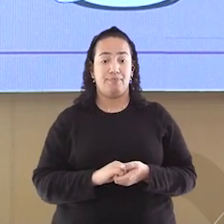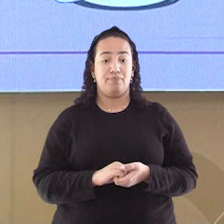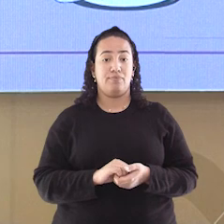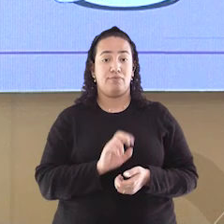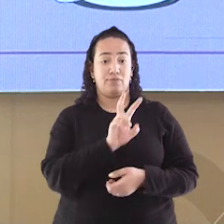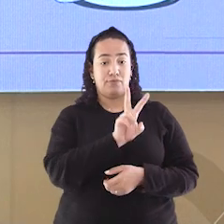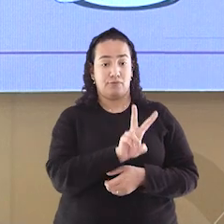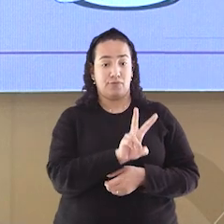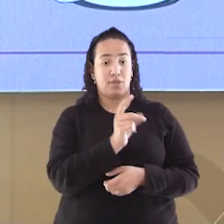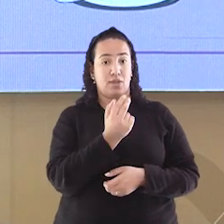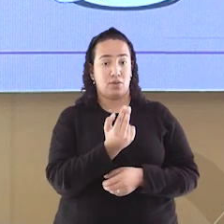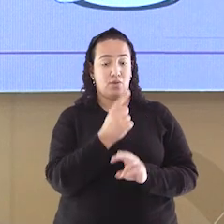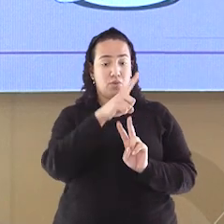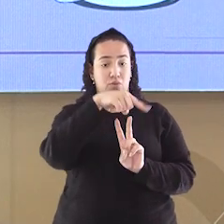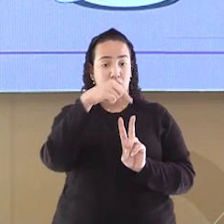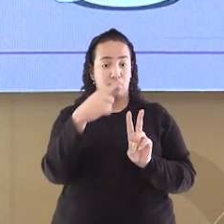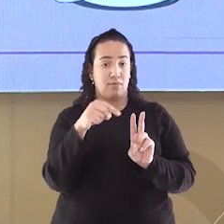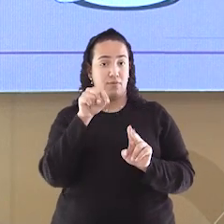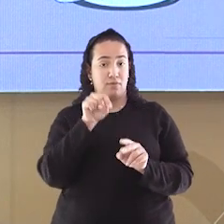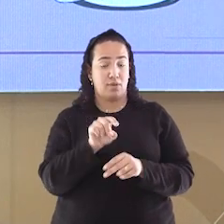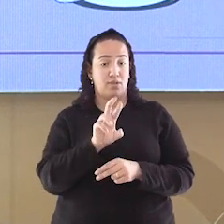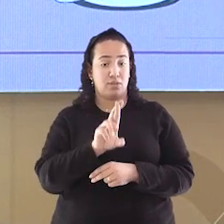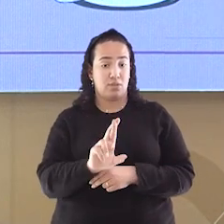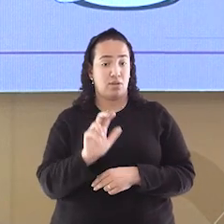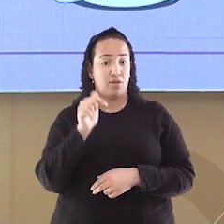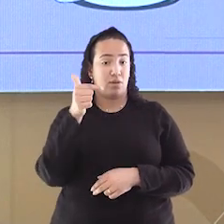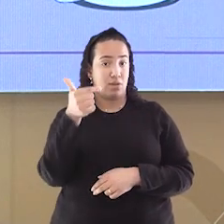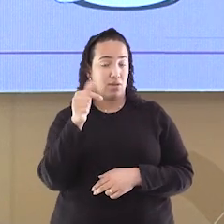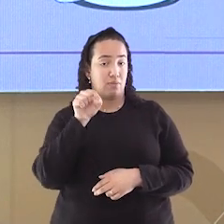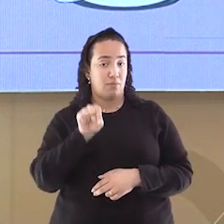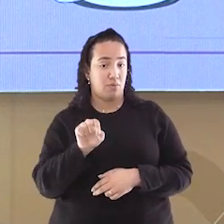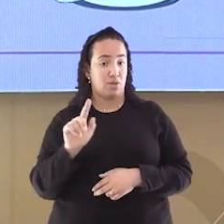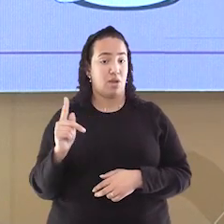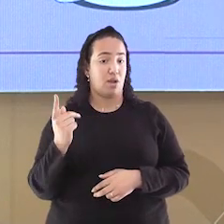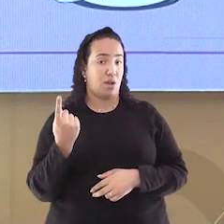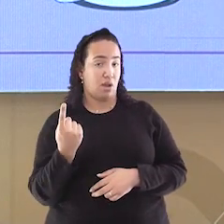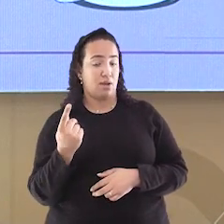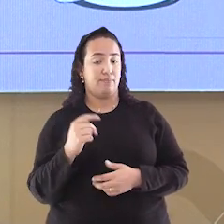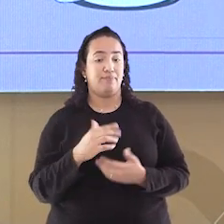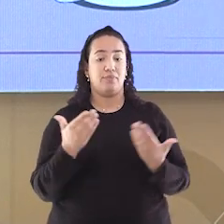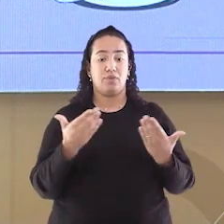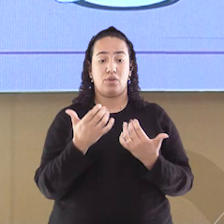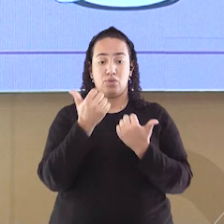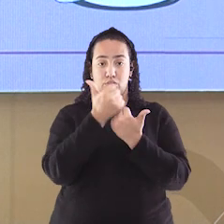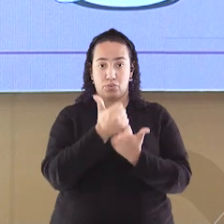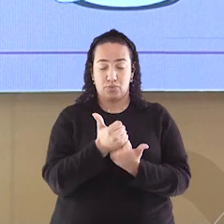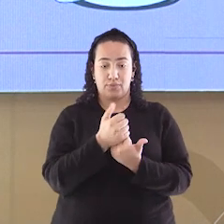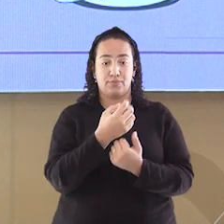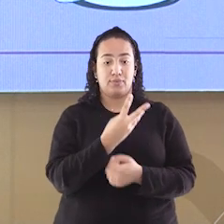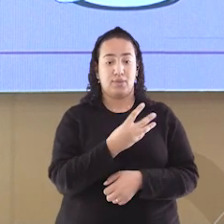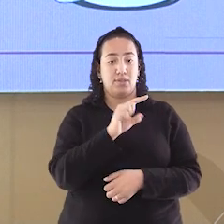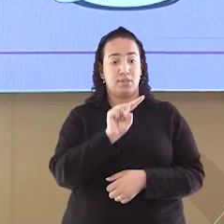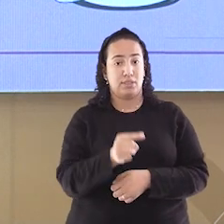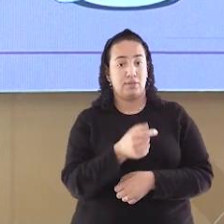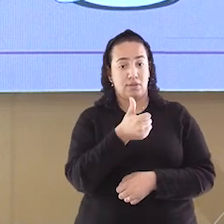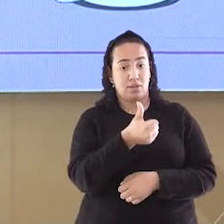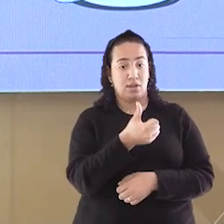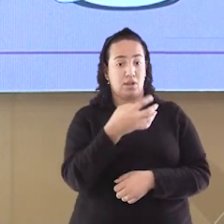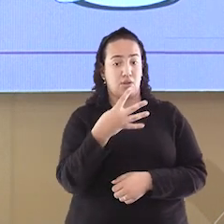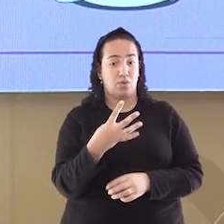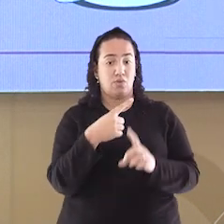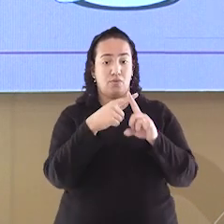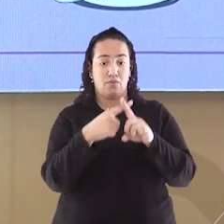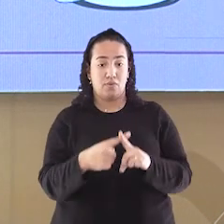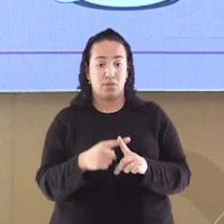ao quadrado vezes H, que é a altura. Fazendo a substituição, né? Valor de pi,